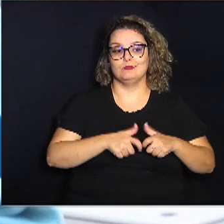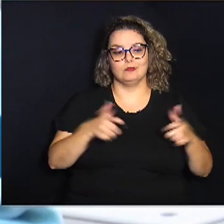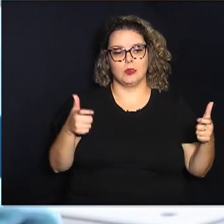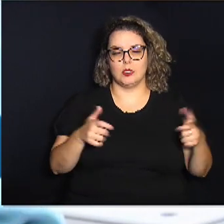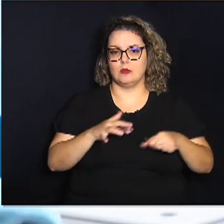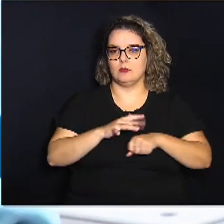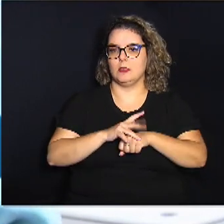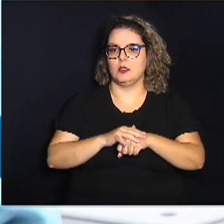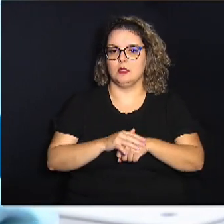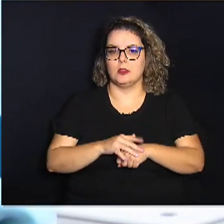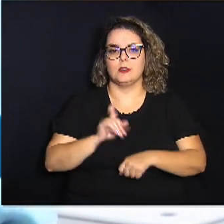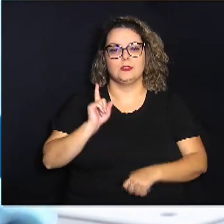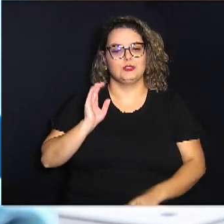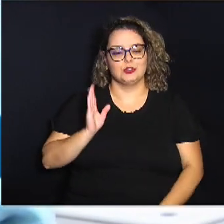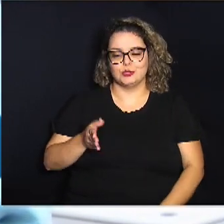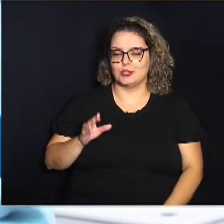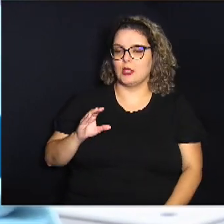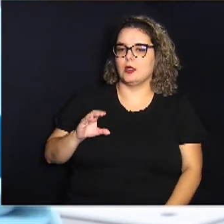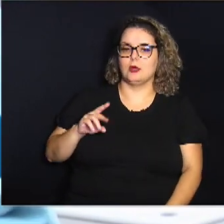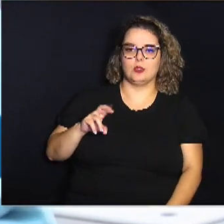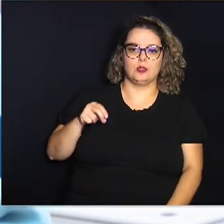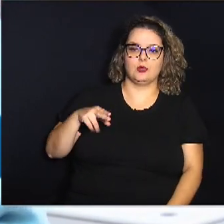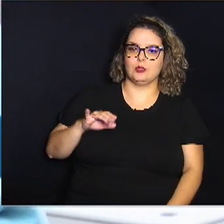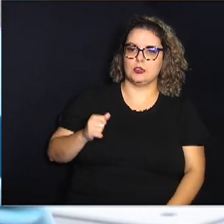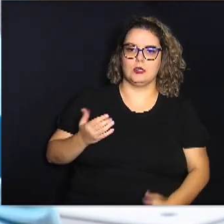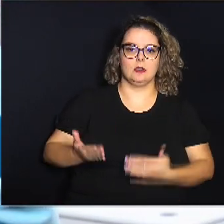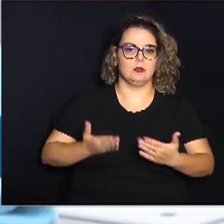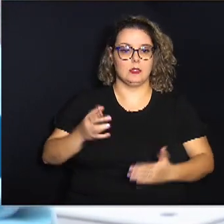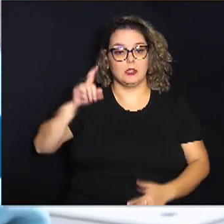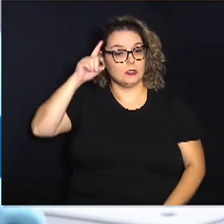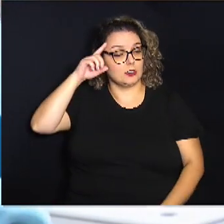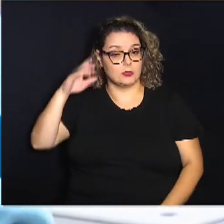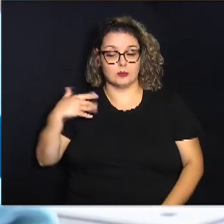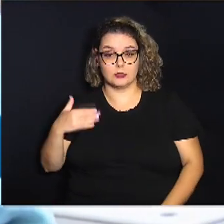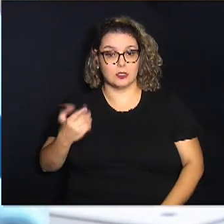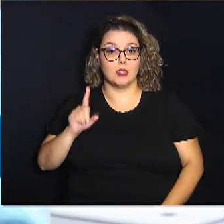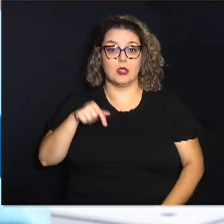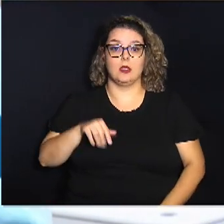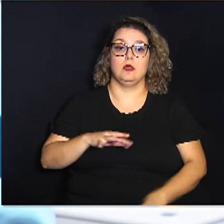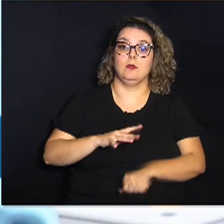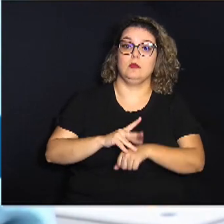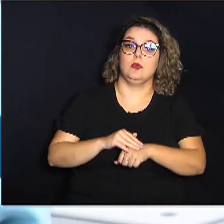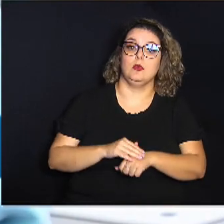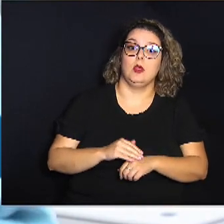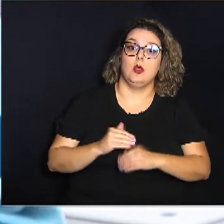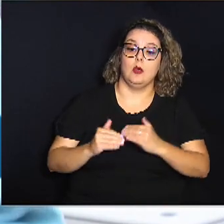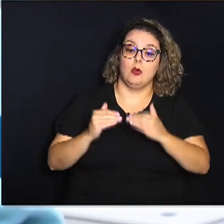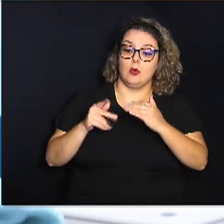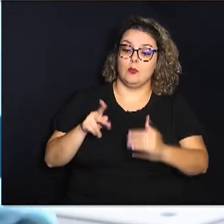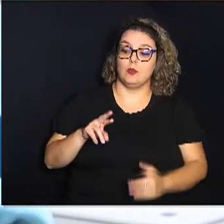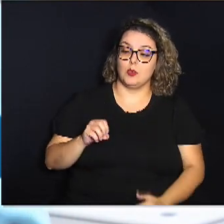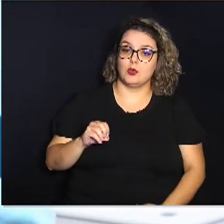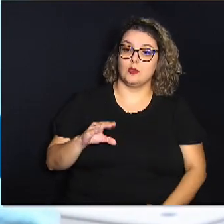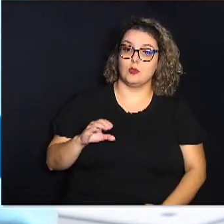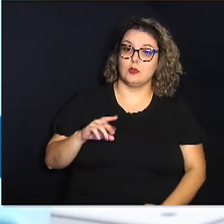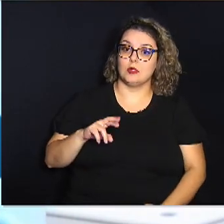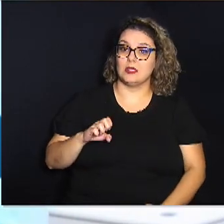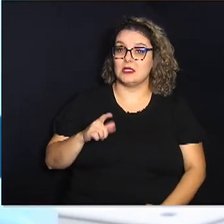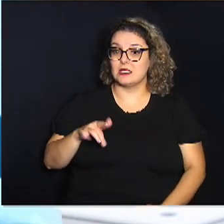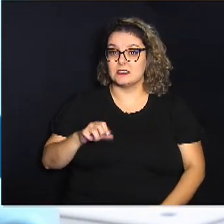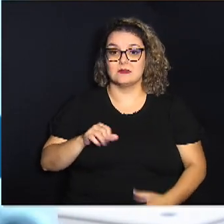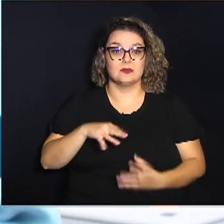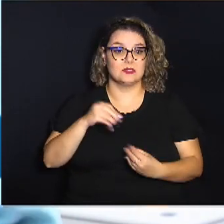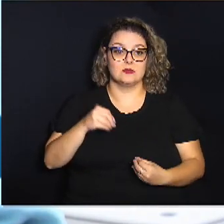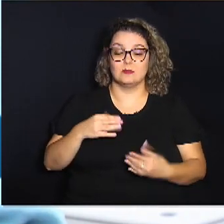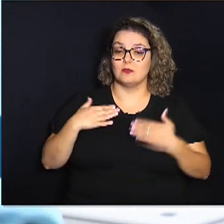que é uma doença já crônica, que tem que ser tratada todos os dias, que é uma doença progressiva, é uma doença espiritual, mental,